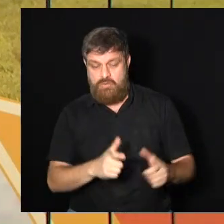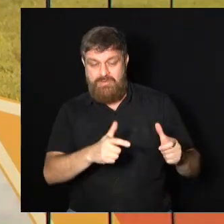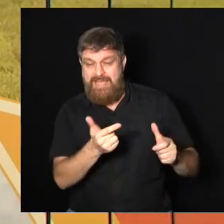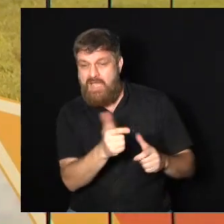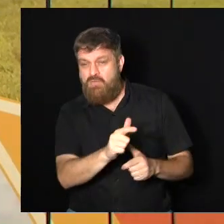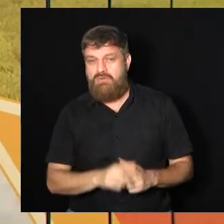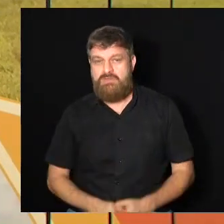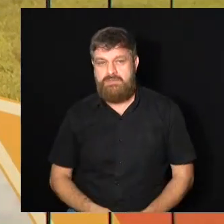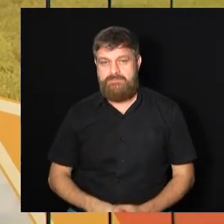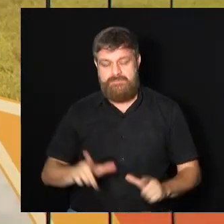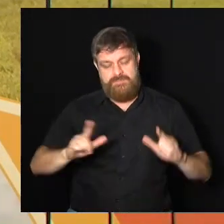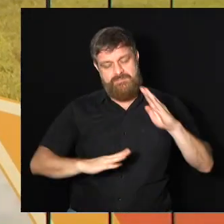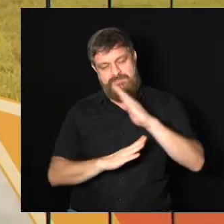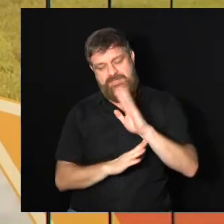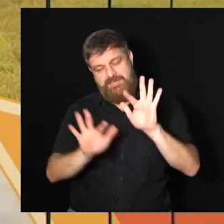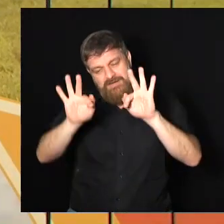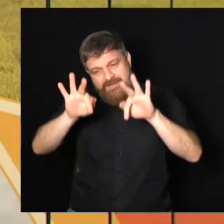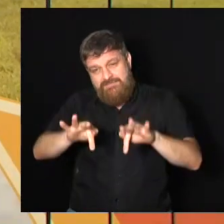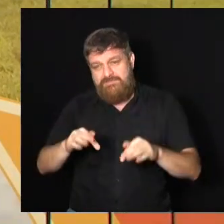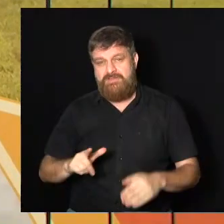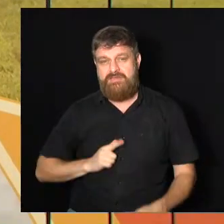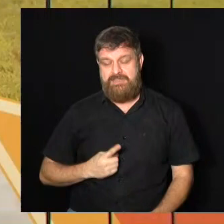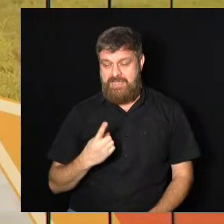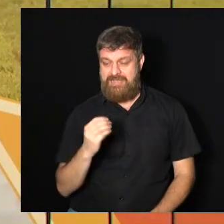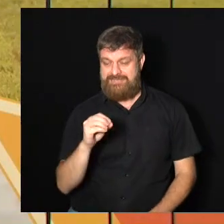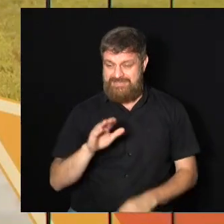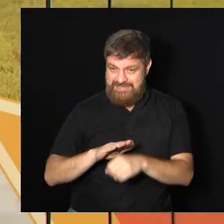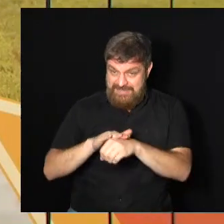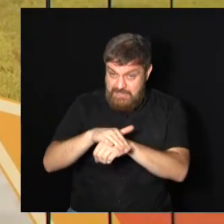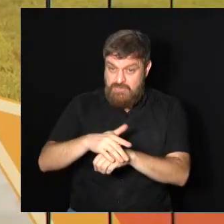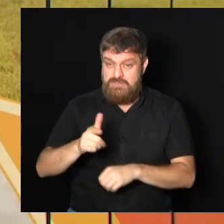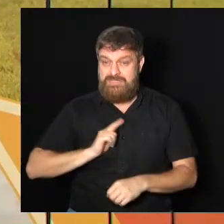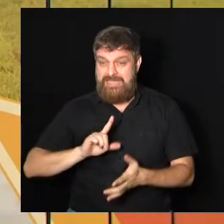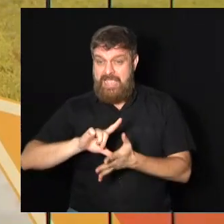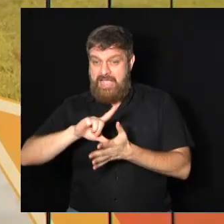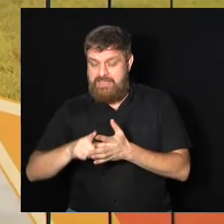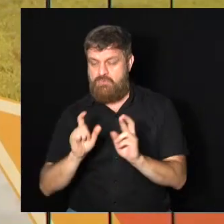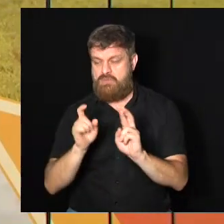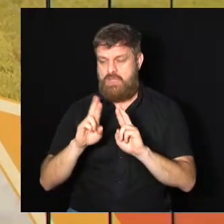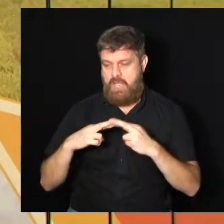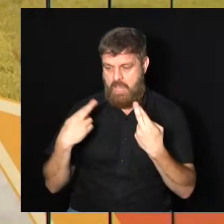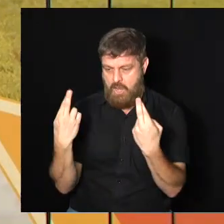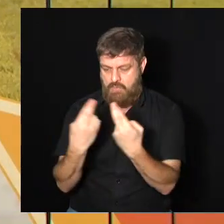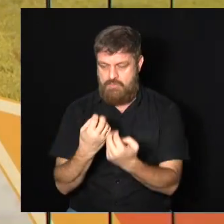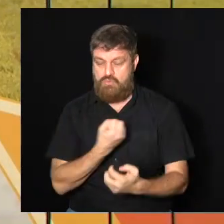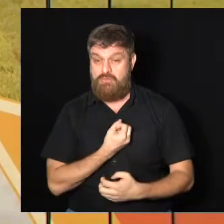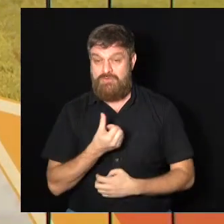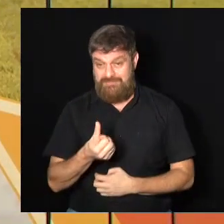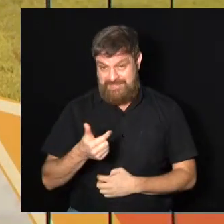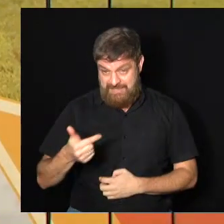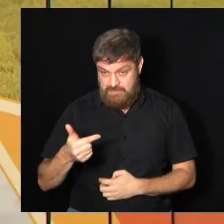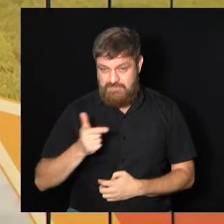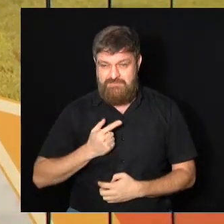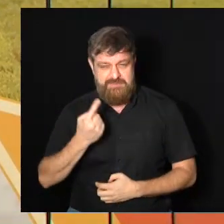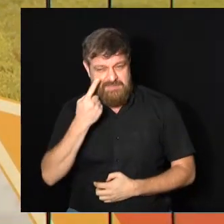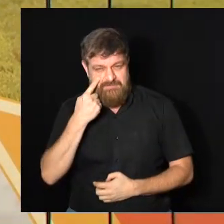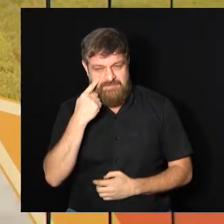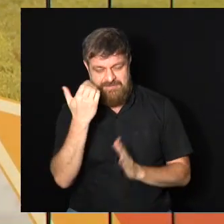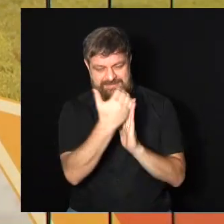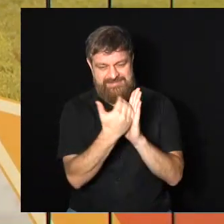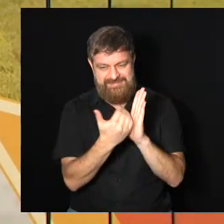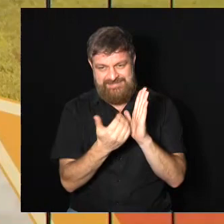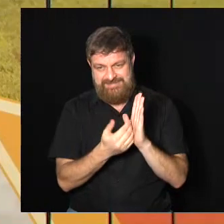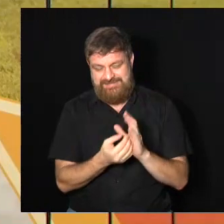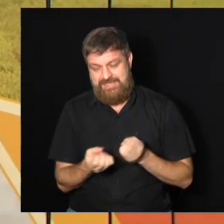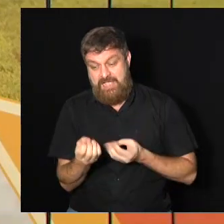Jornal Câmara Notícia fica por aqui. Às 10 horas da noite, após a reunião ordinária de número 62, você acompanha as